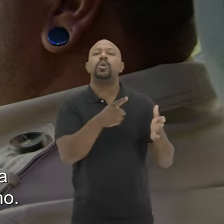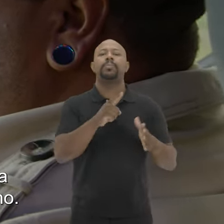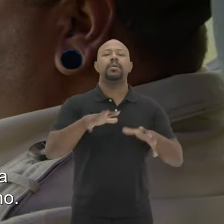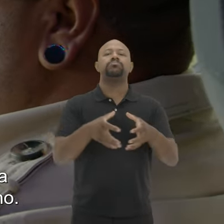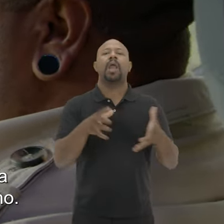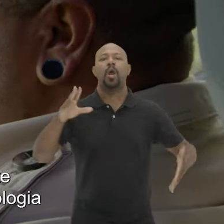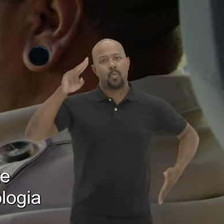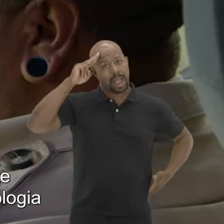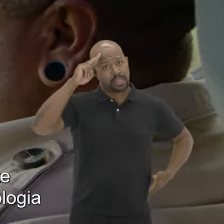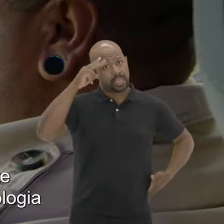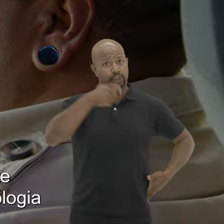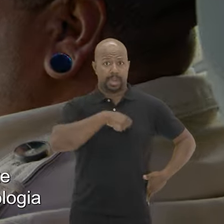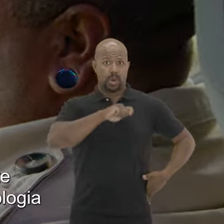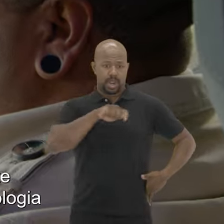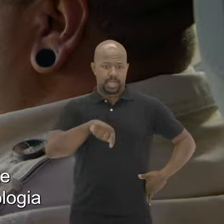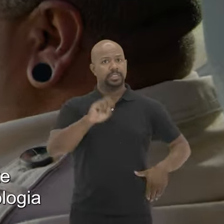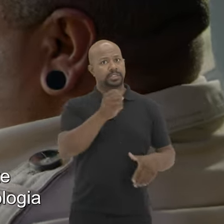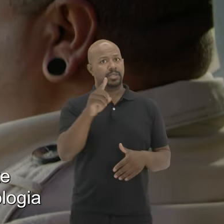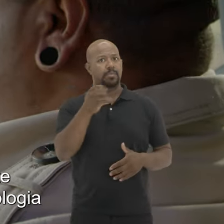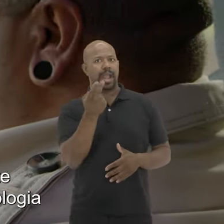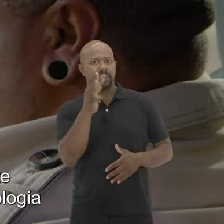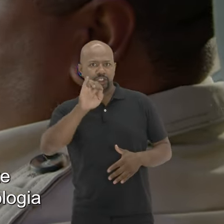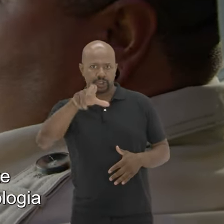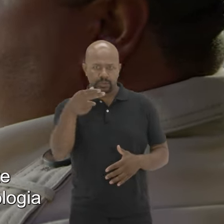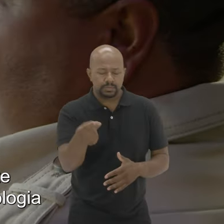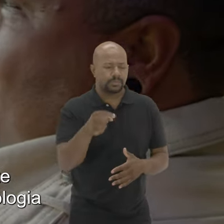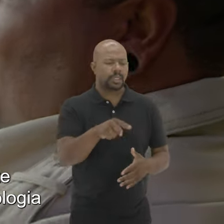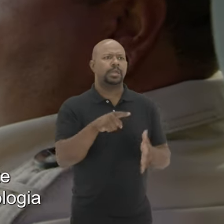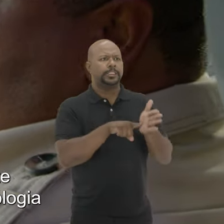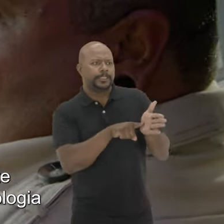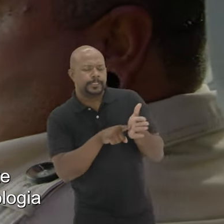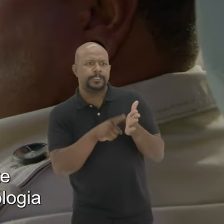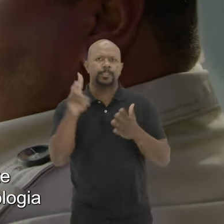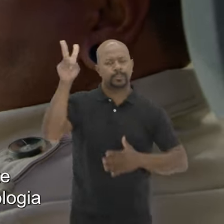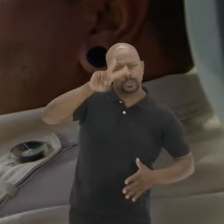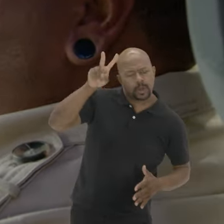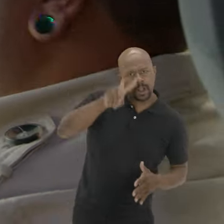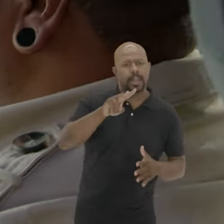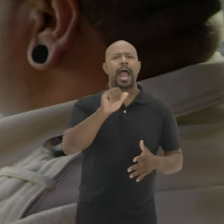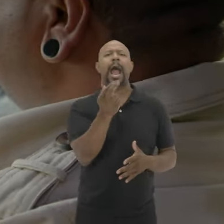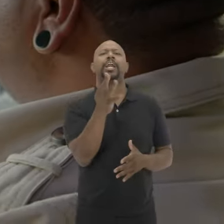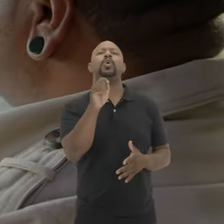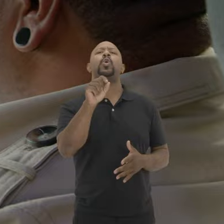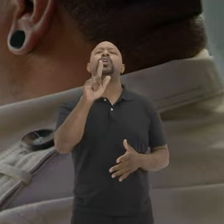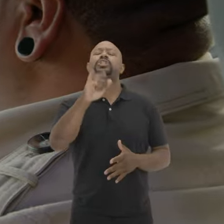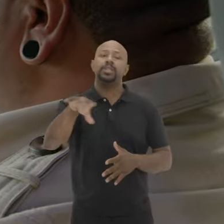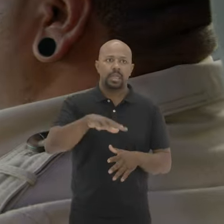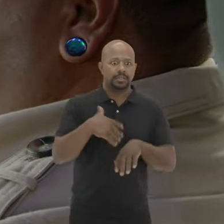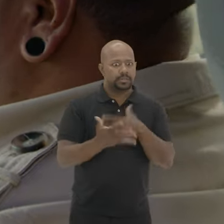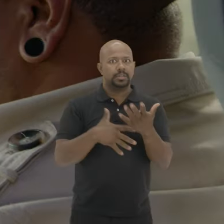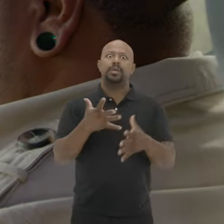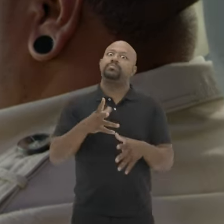espanhola de São Martim e essa pesquisa então fez com que a gente se aprofundasse na história na arqueologia São Martinho e